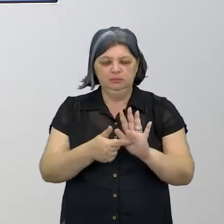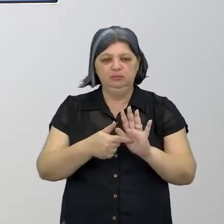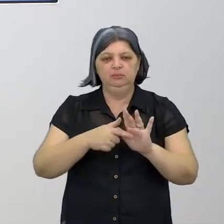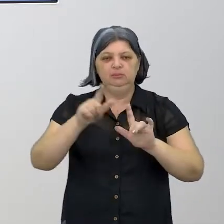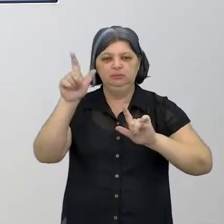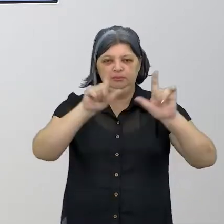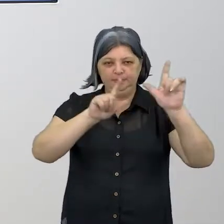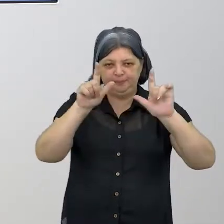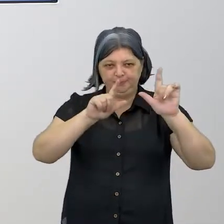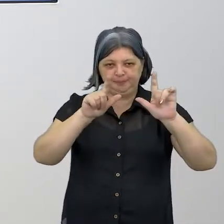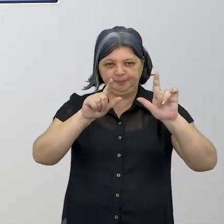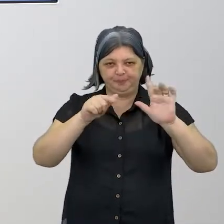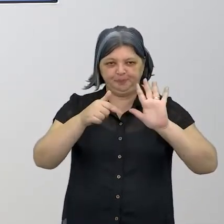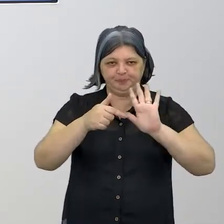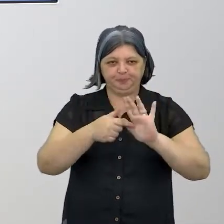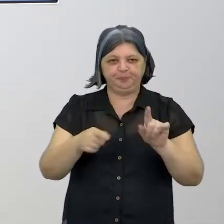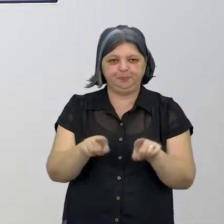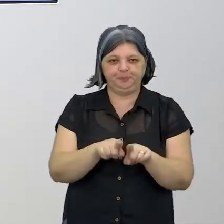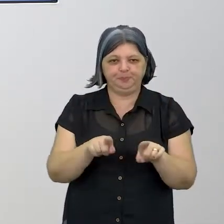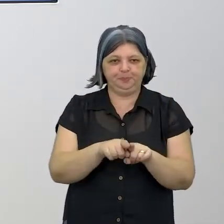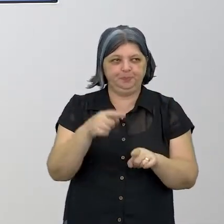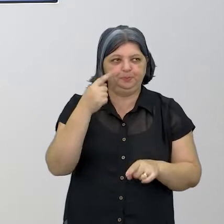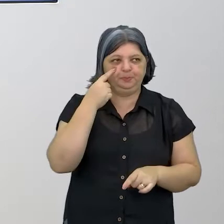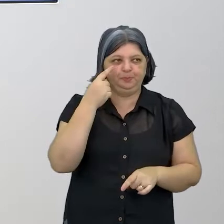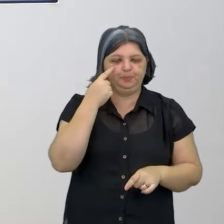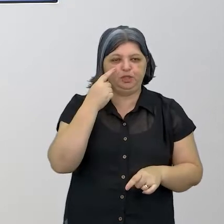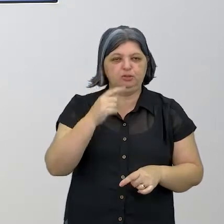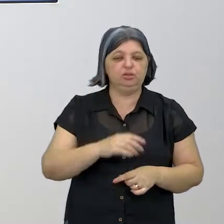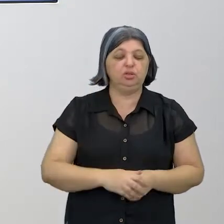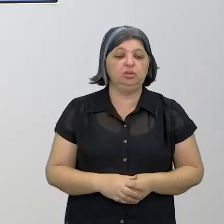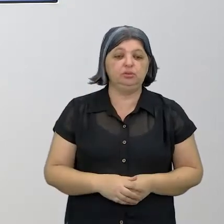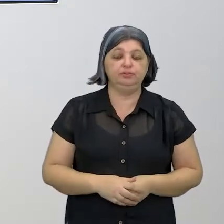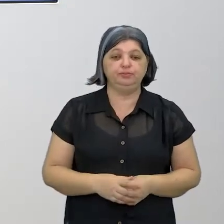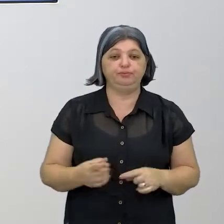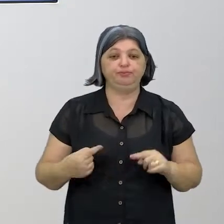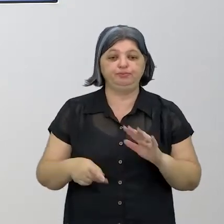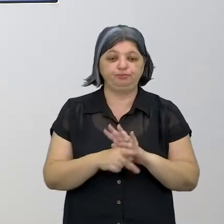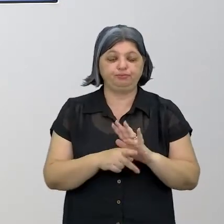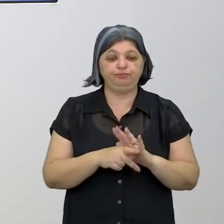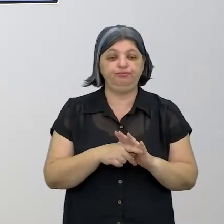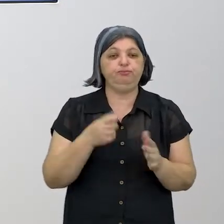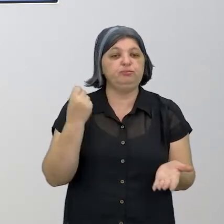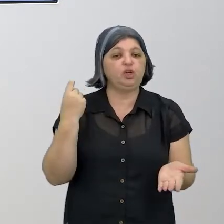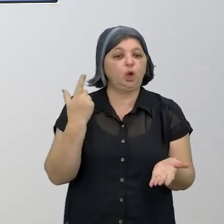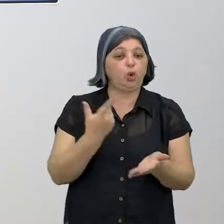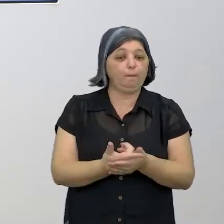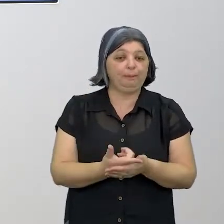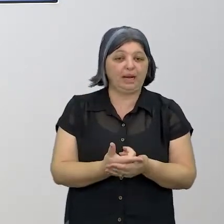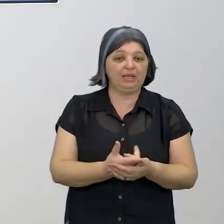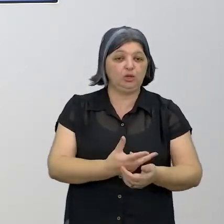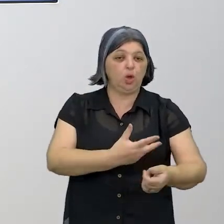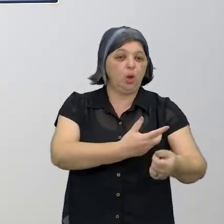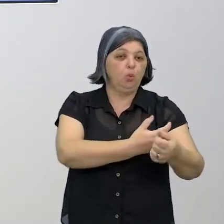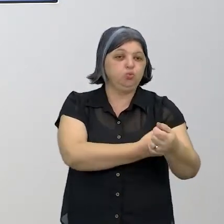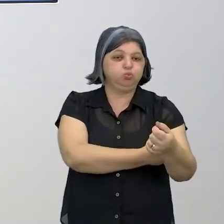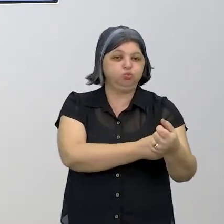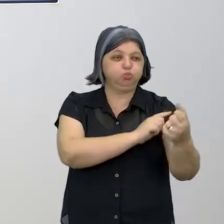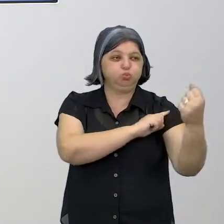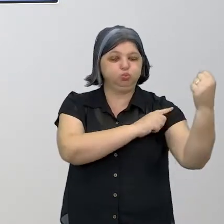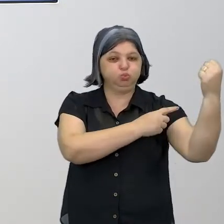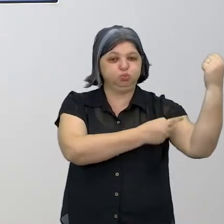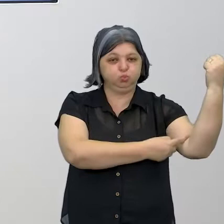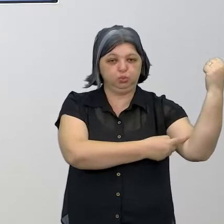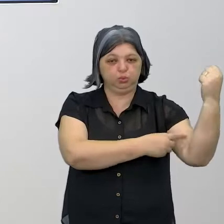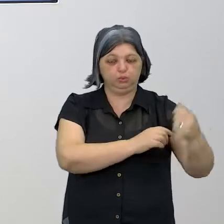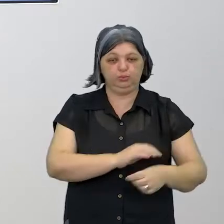E aí, o Léo Stronda falou que colocaram uma mãe de um menino falando que ele tinha comprado anabolizante num ponto